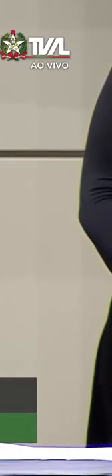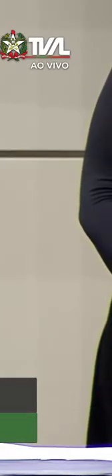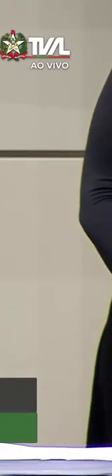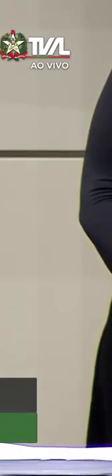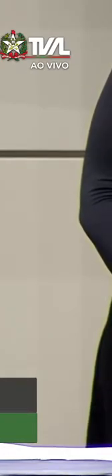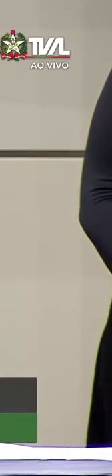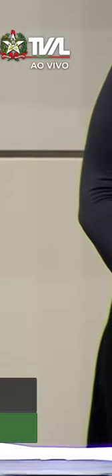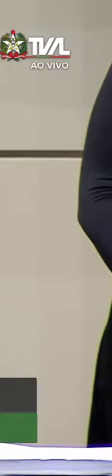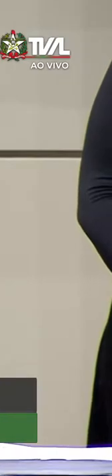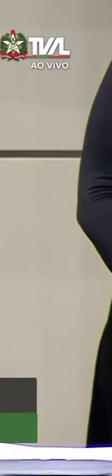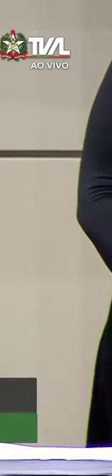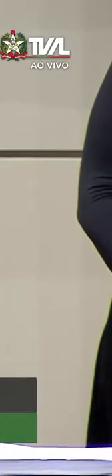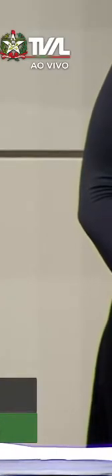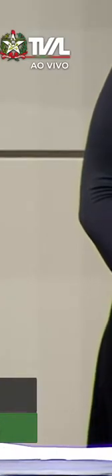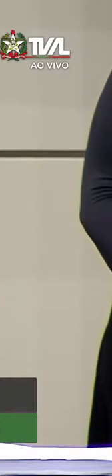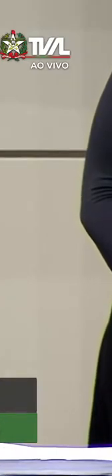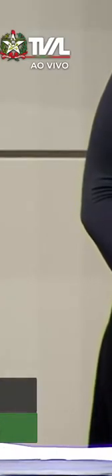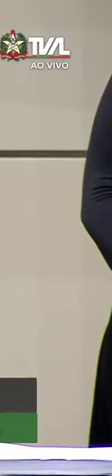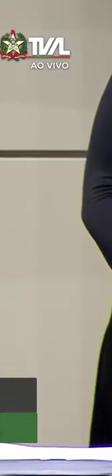de 2021.